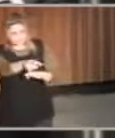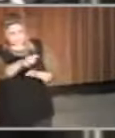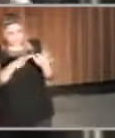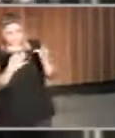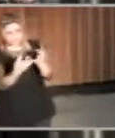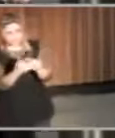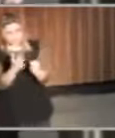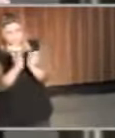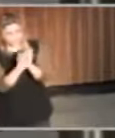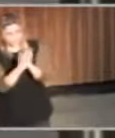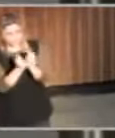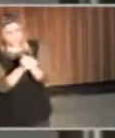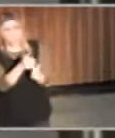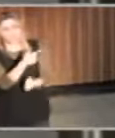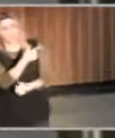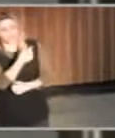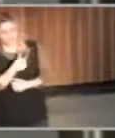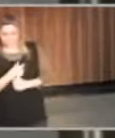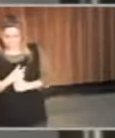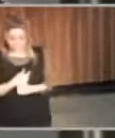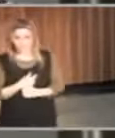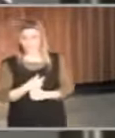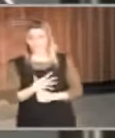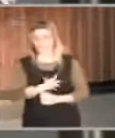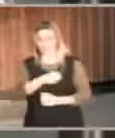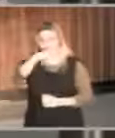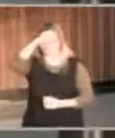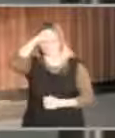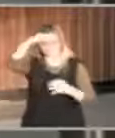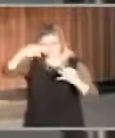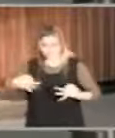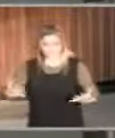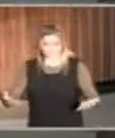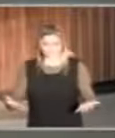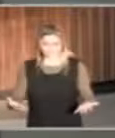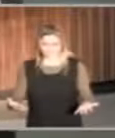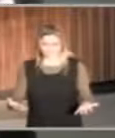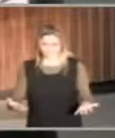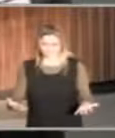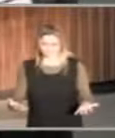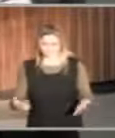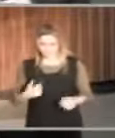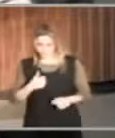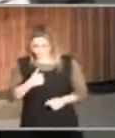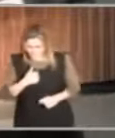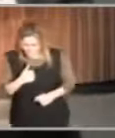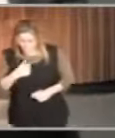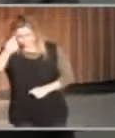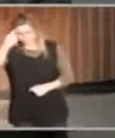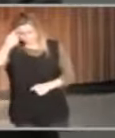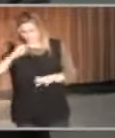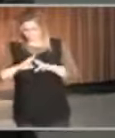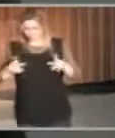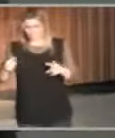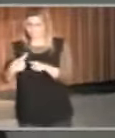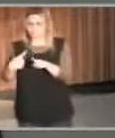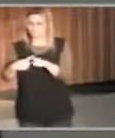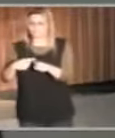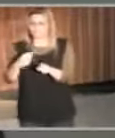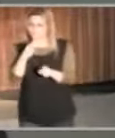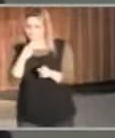não é paixão uma das coisas estranhas para mim é muito estranha porque quando a gente trabalha as escalas